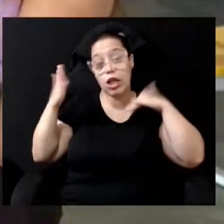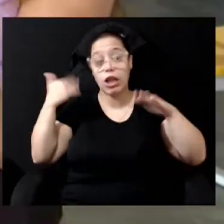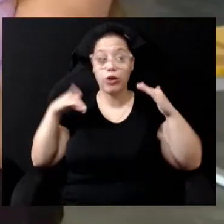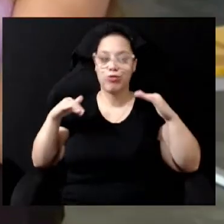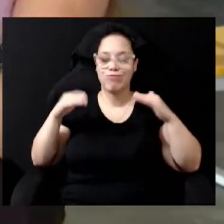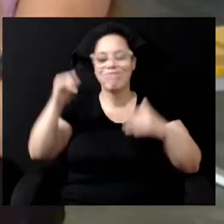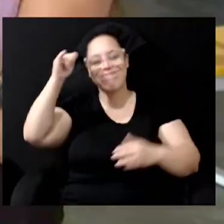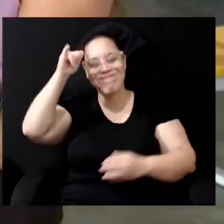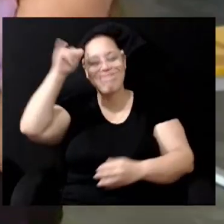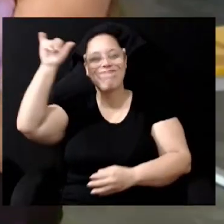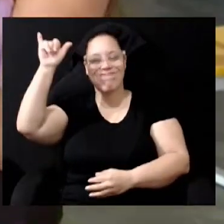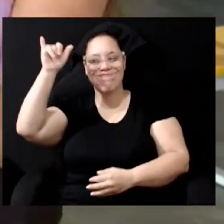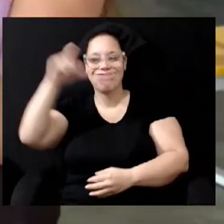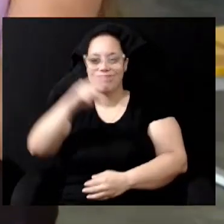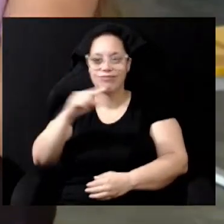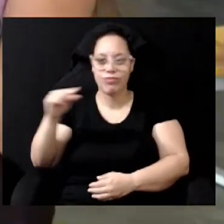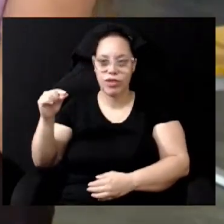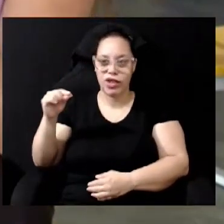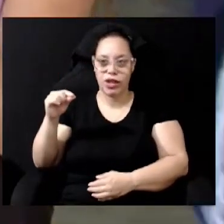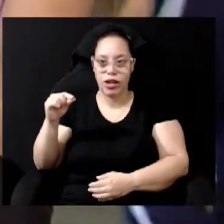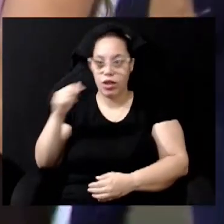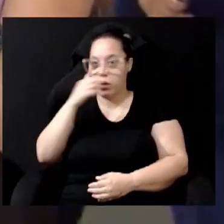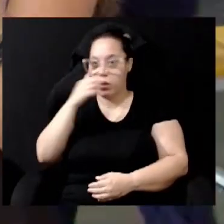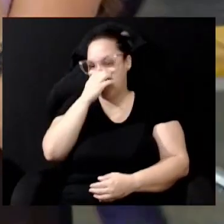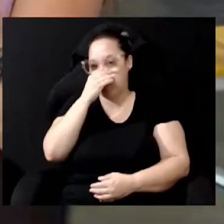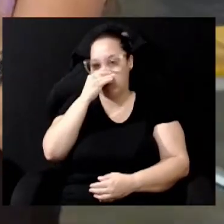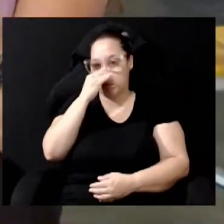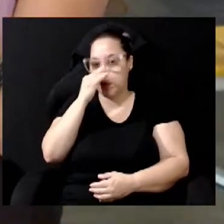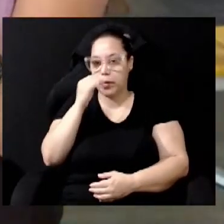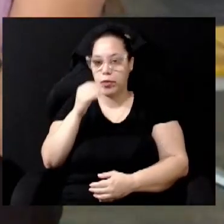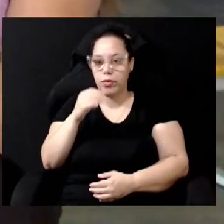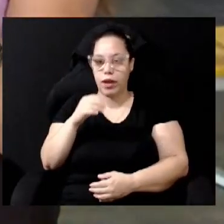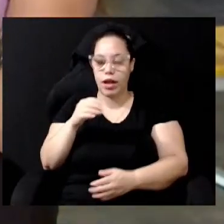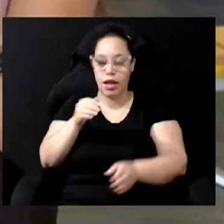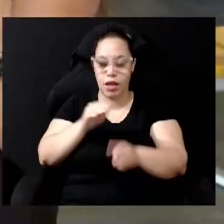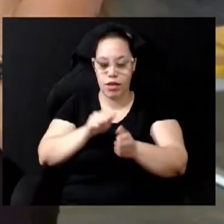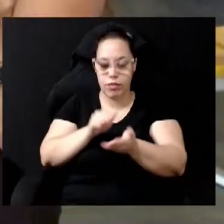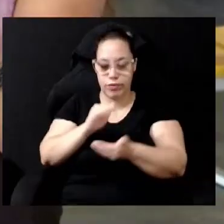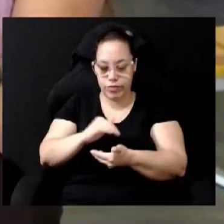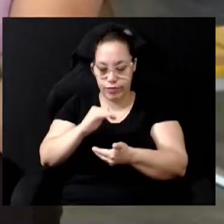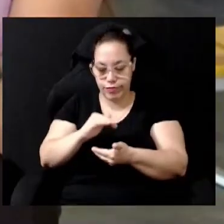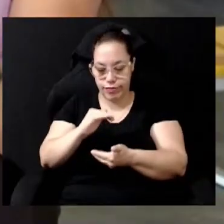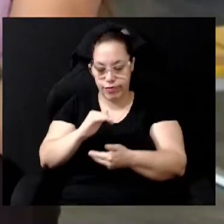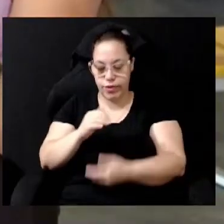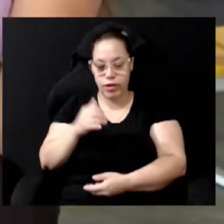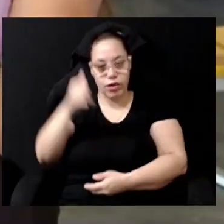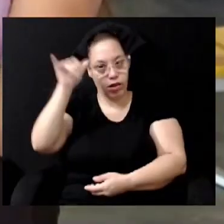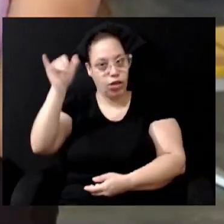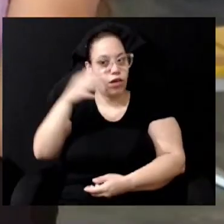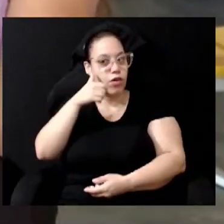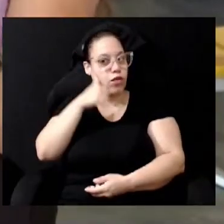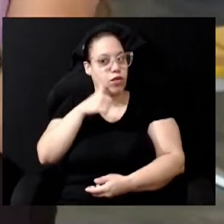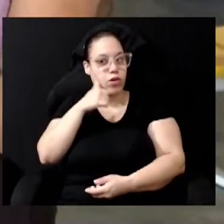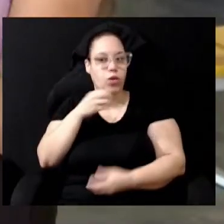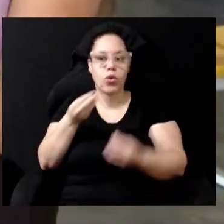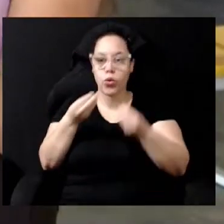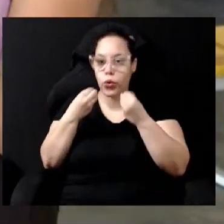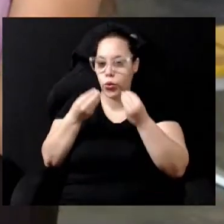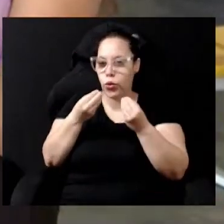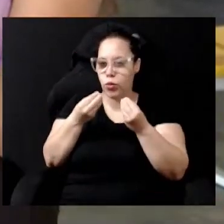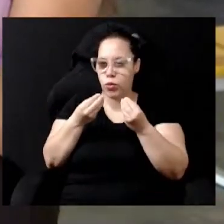a saidinha, a fugidinha, evita as crias e evita doenças como a fêmea